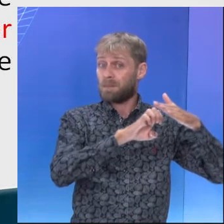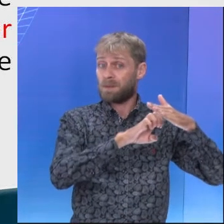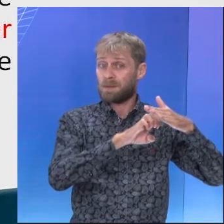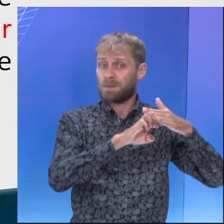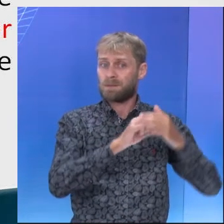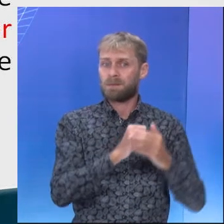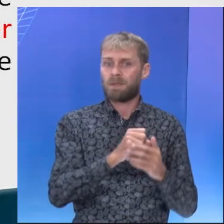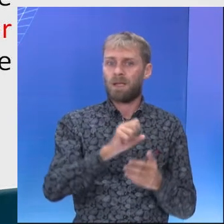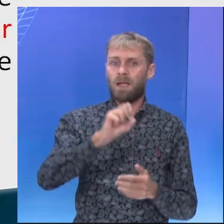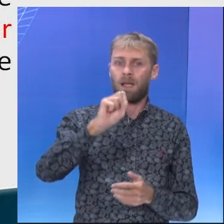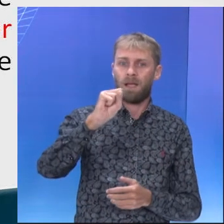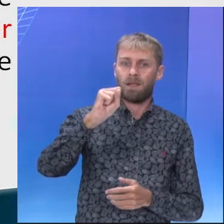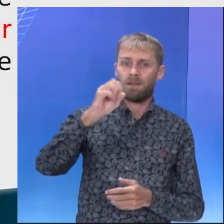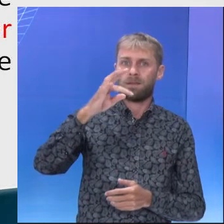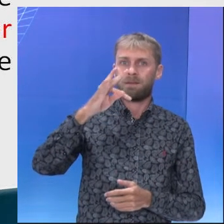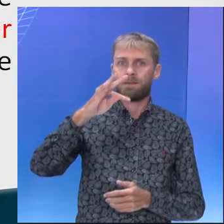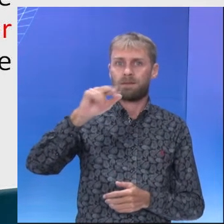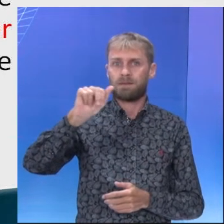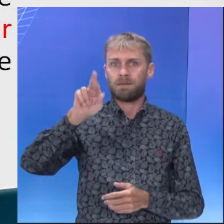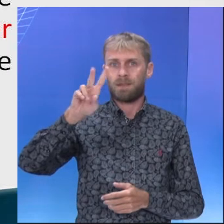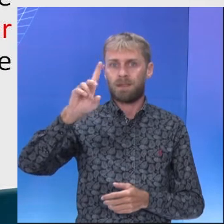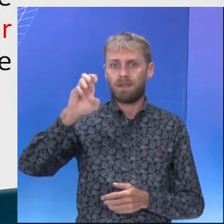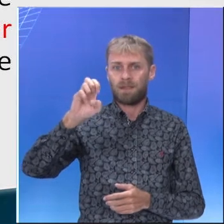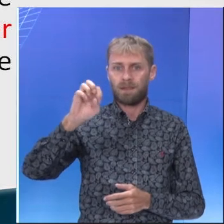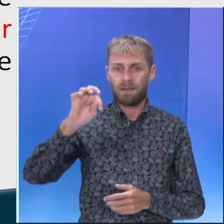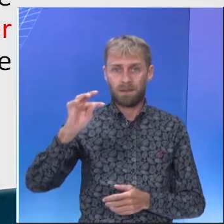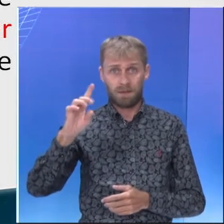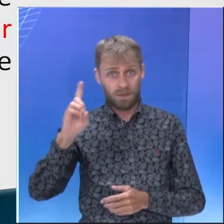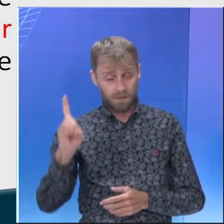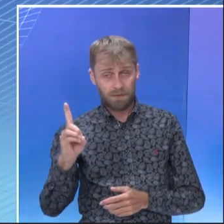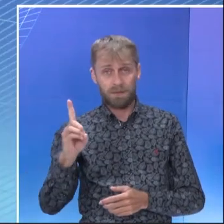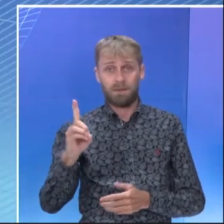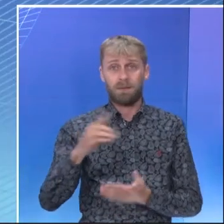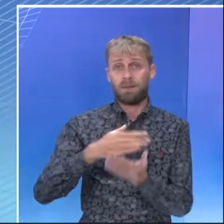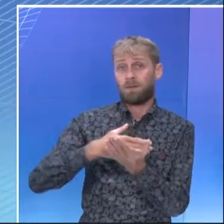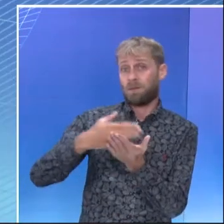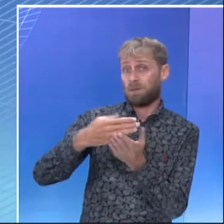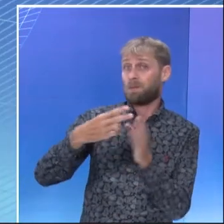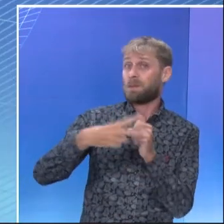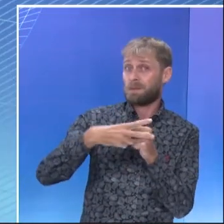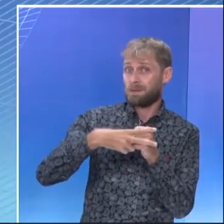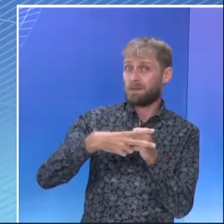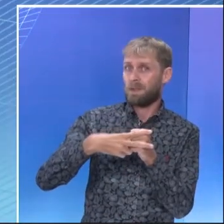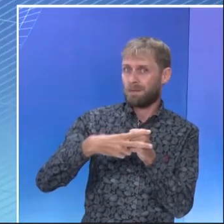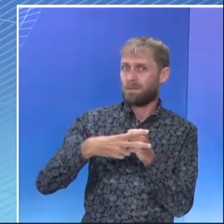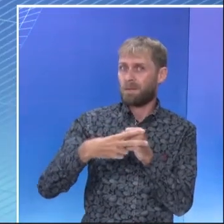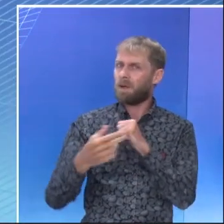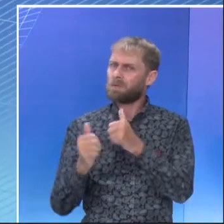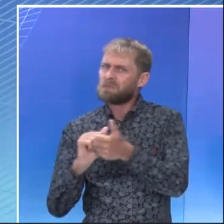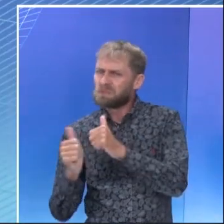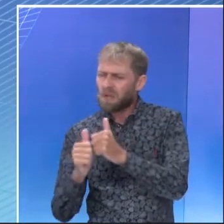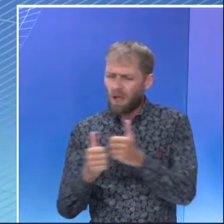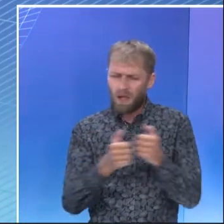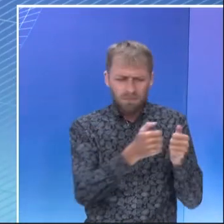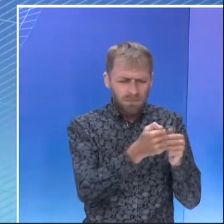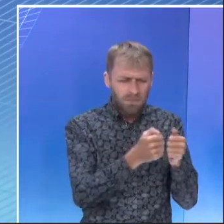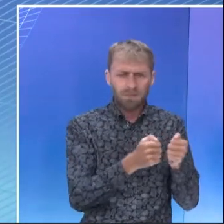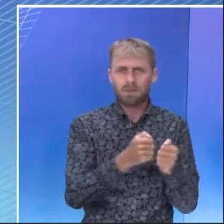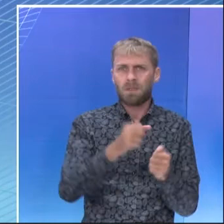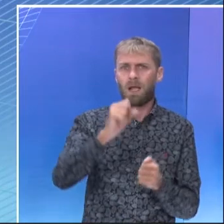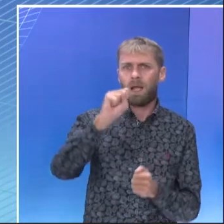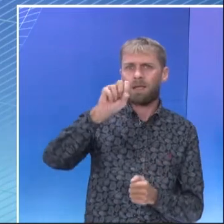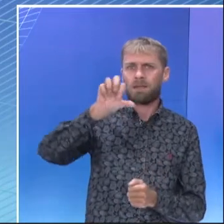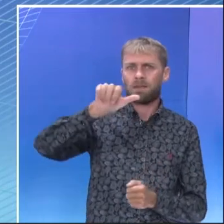executive start do verbo começar. Todo mundo também conhece esse verbo start. Tem nos jogos, você vai no celular,